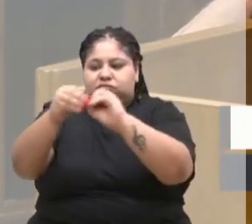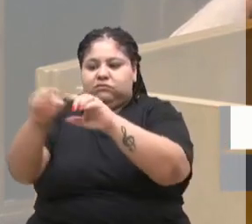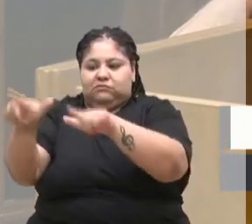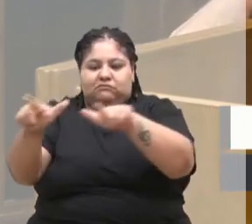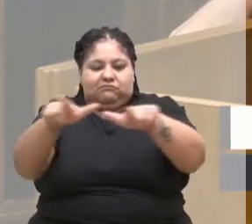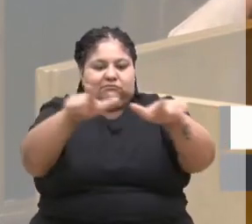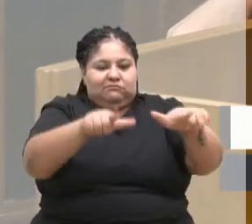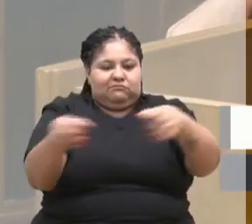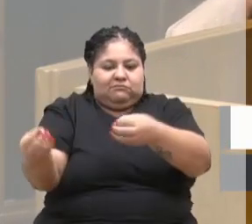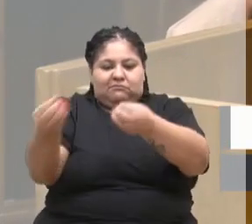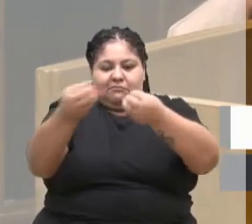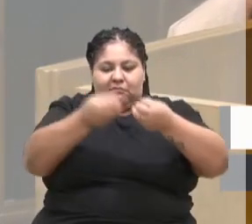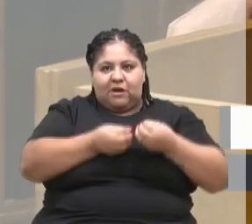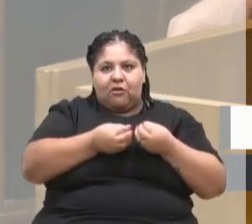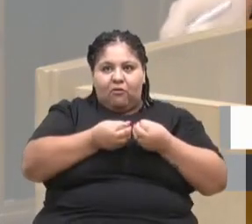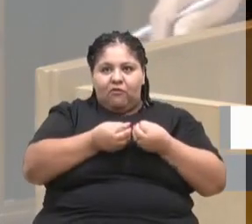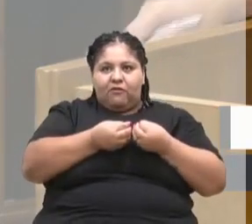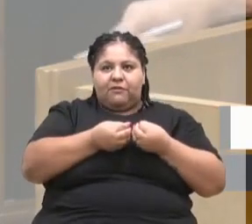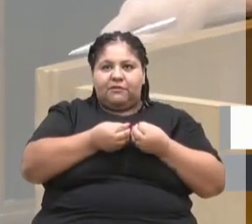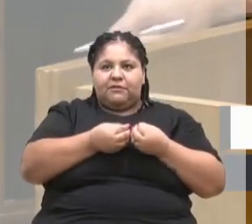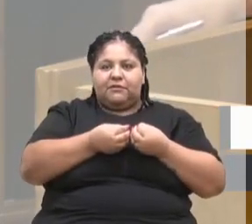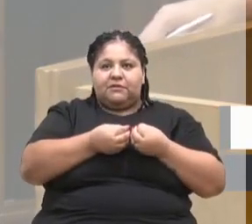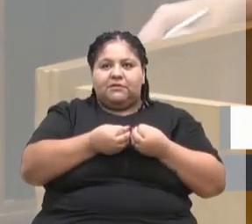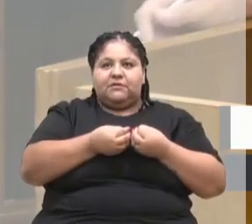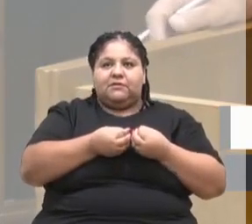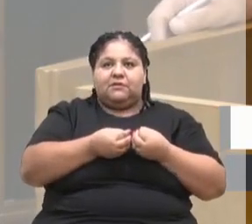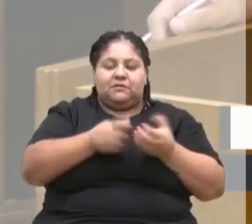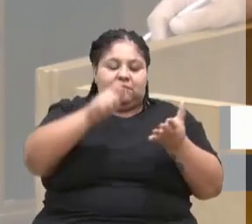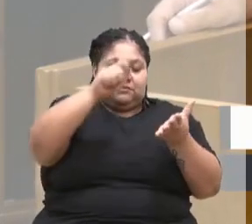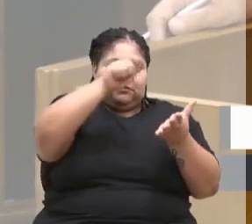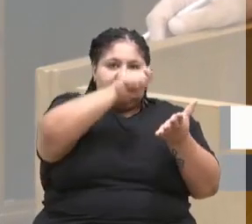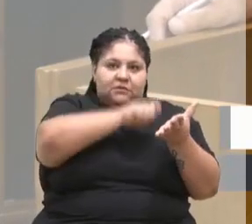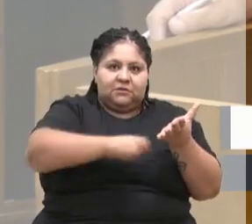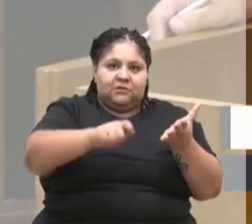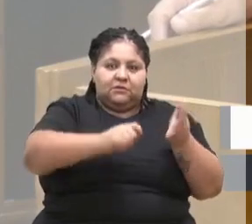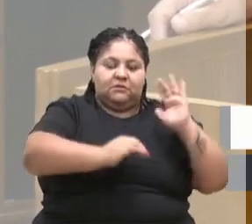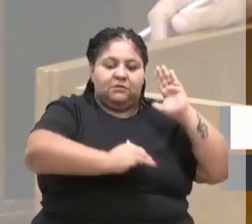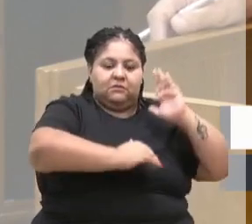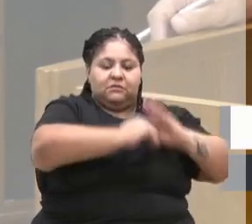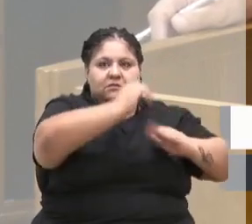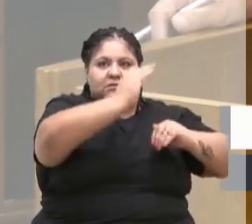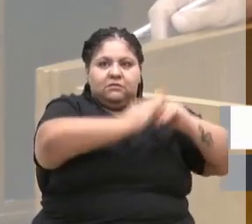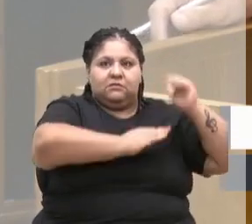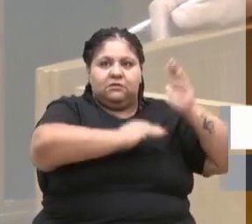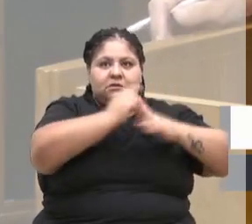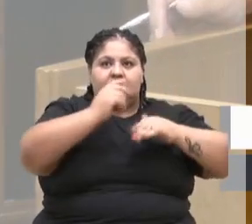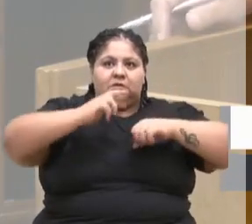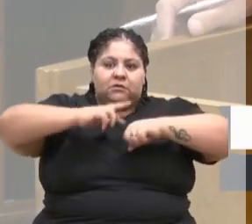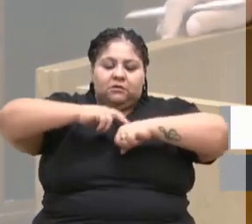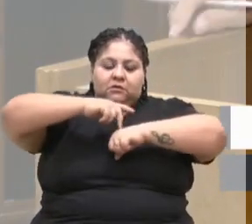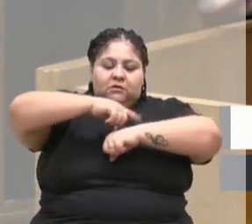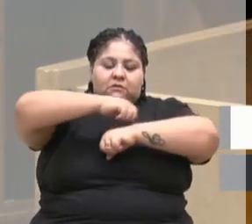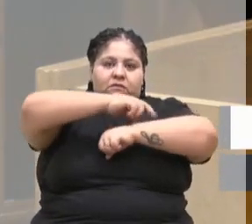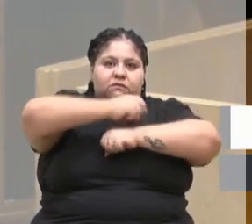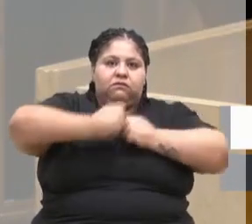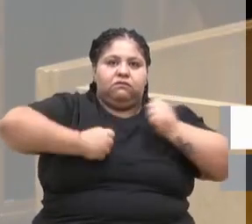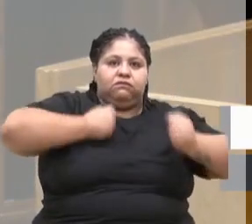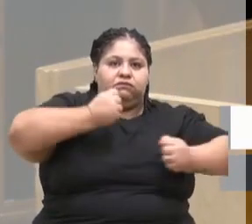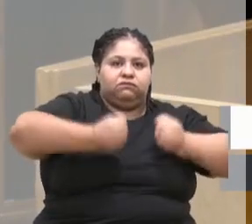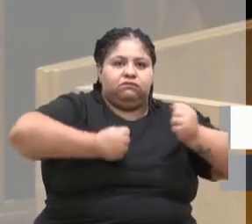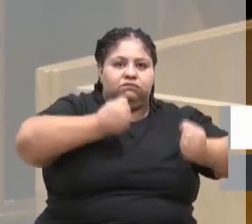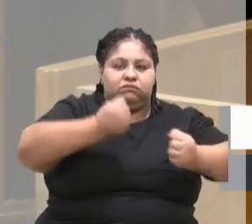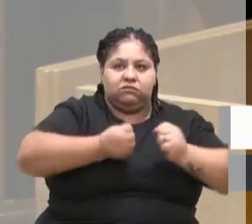e vereadoras, assessoria, servidores para se inscrever e praticar caminhadas ou corridas. Será